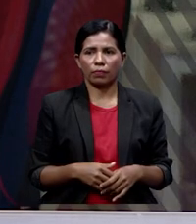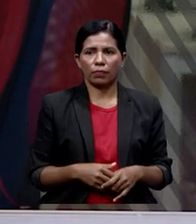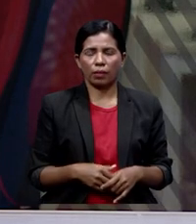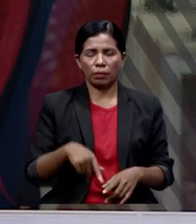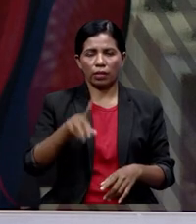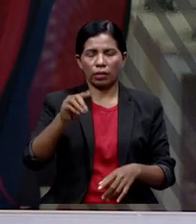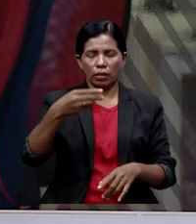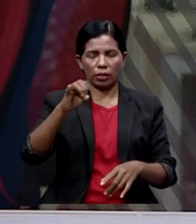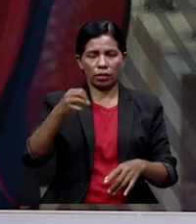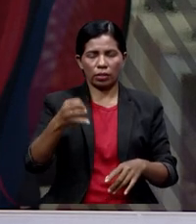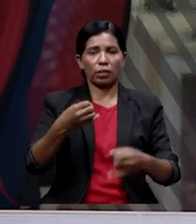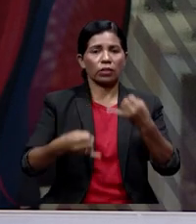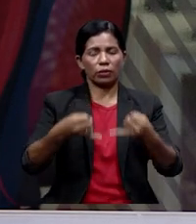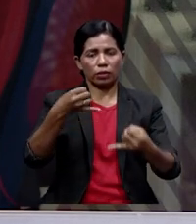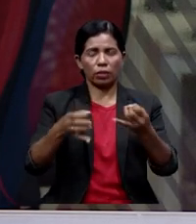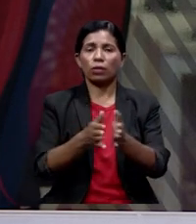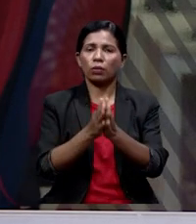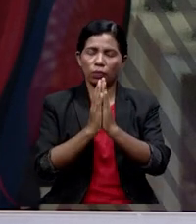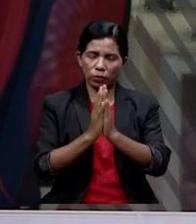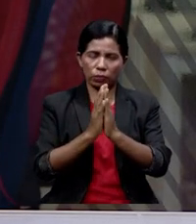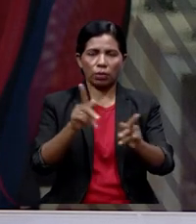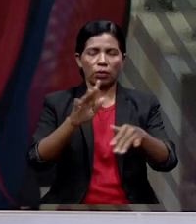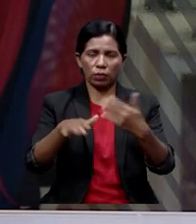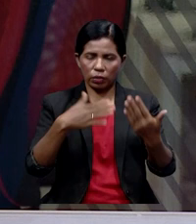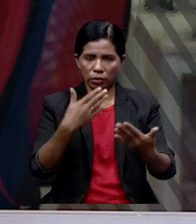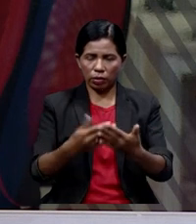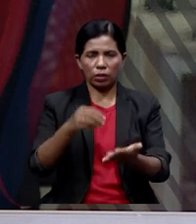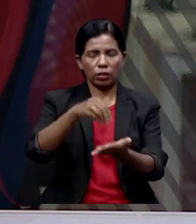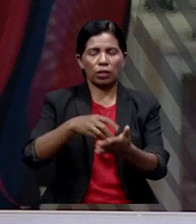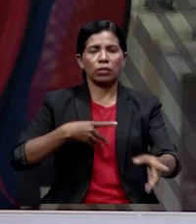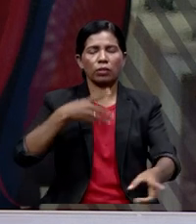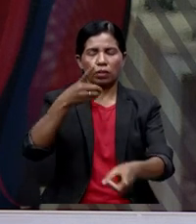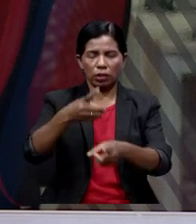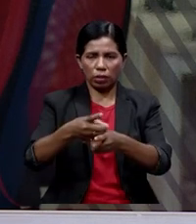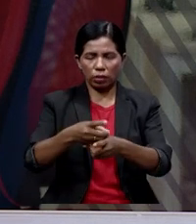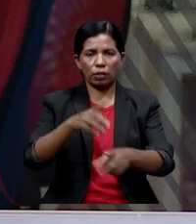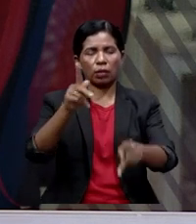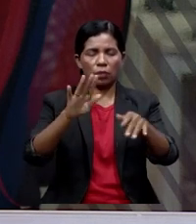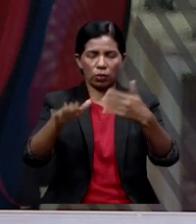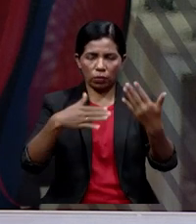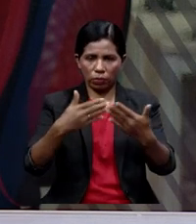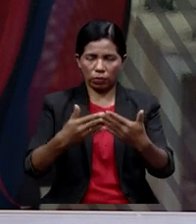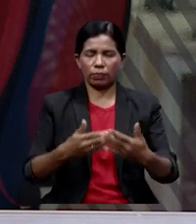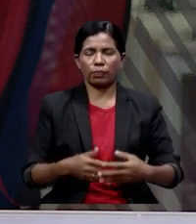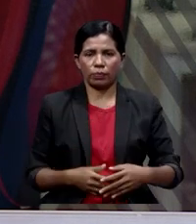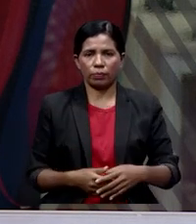Provedoria de Direitos Humanos na Justiça Russo Entidade Souto, a total acho direito no bem-estar cidadão rotuniano.